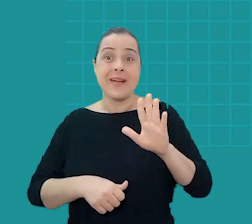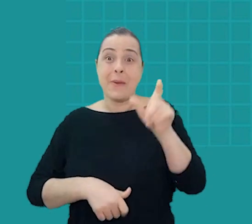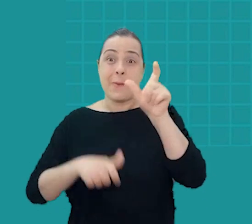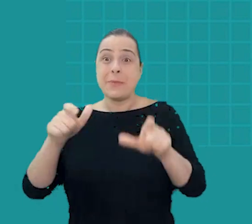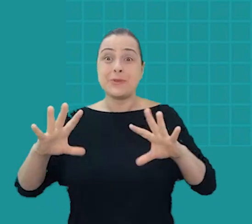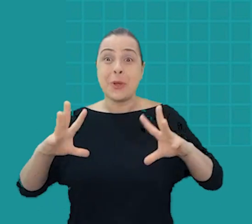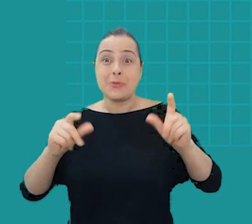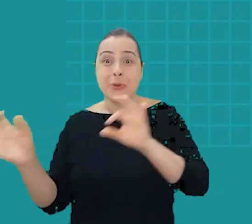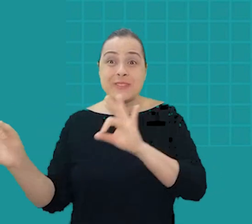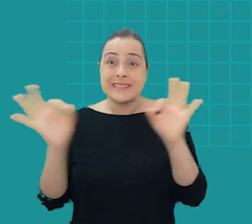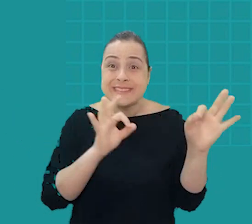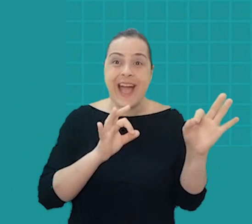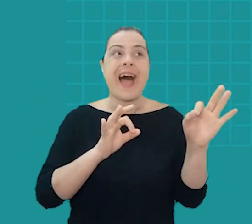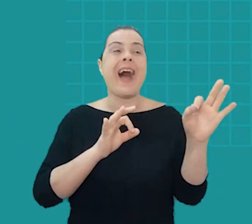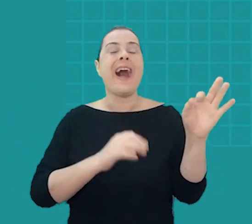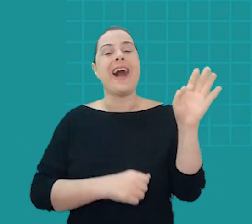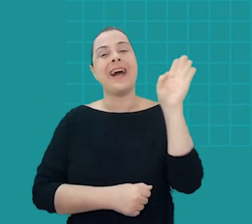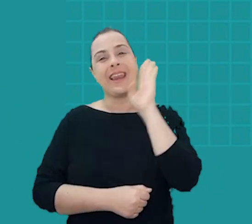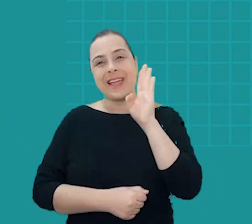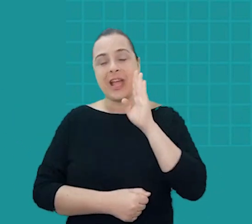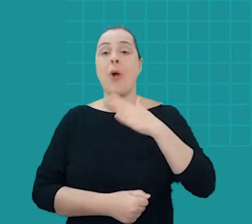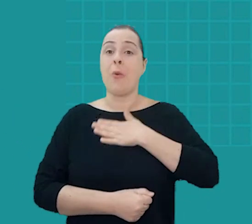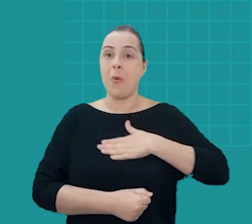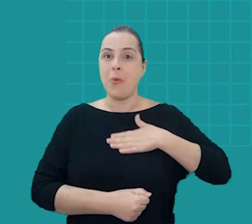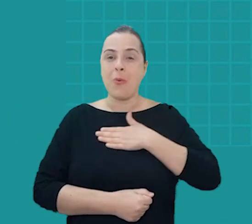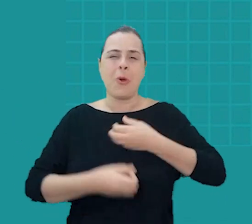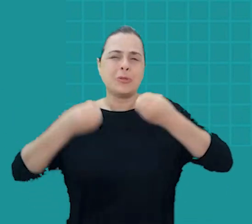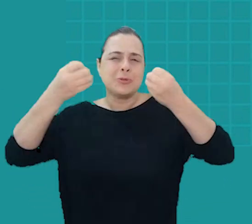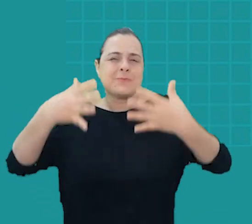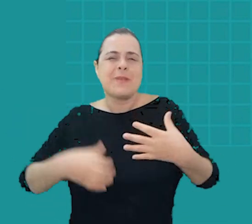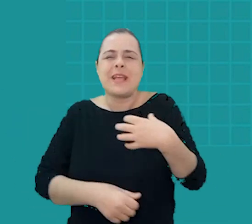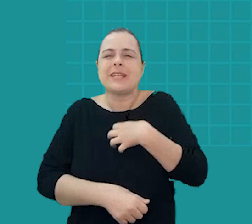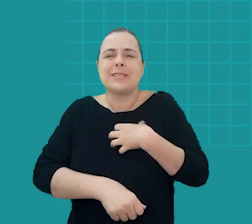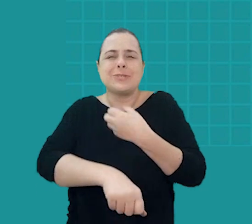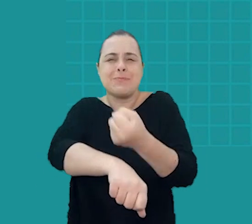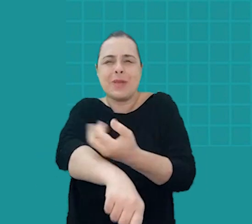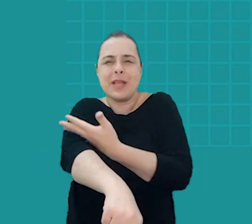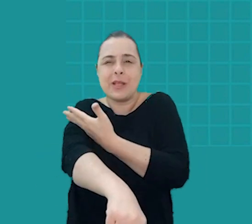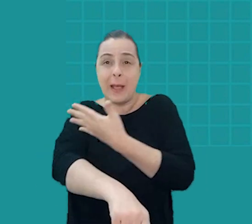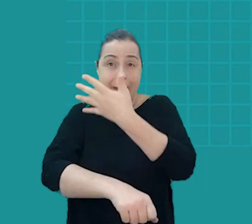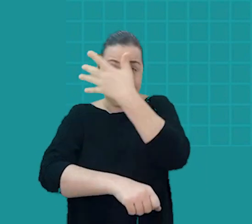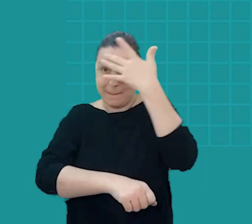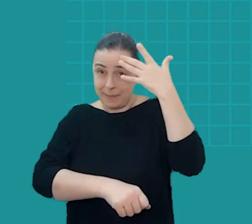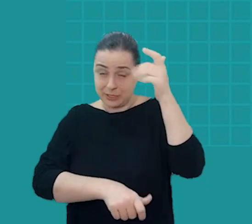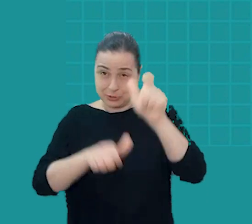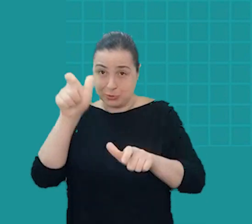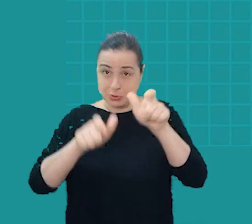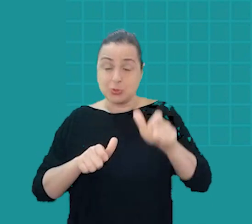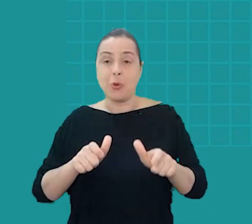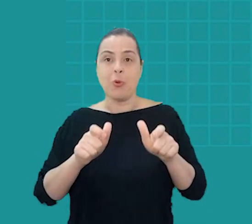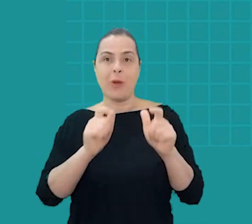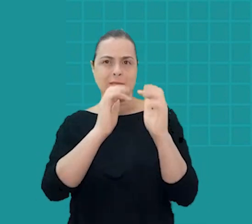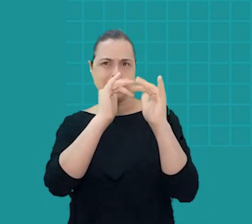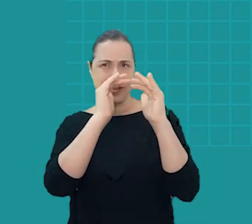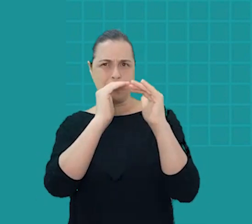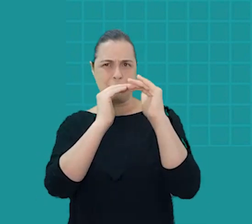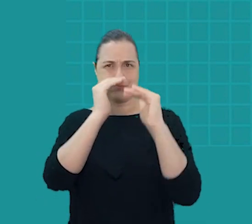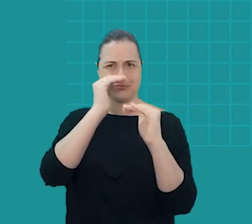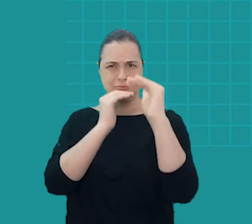mundo. Que legal! Eu gosto de descrever os sentimentos para pessoas neurodiversas, principalmente espectro autista